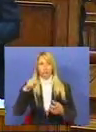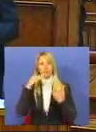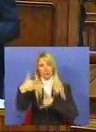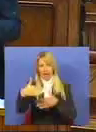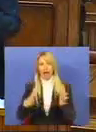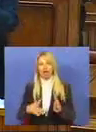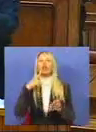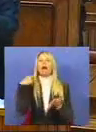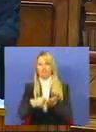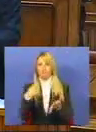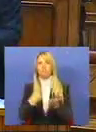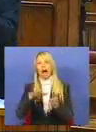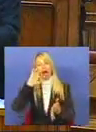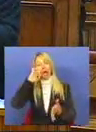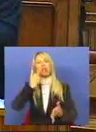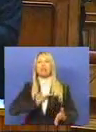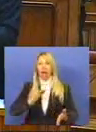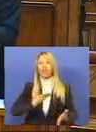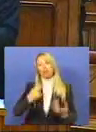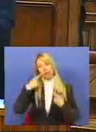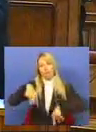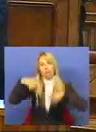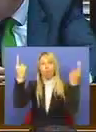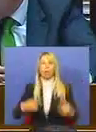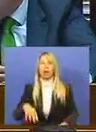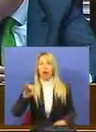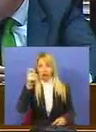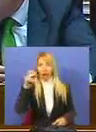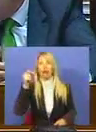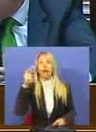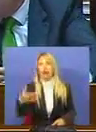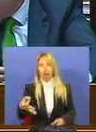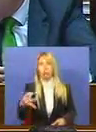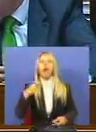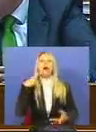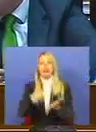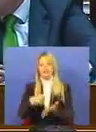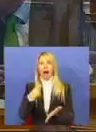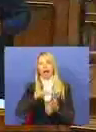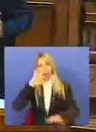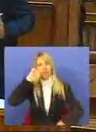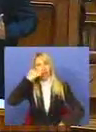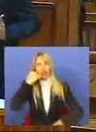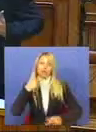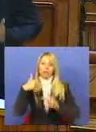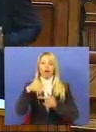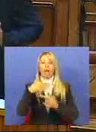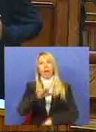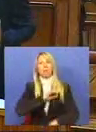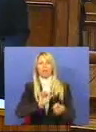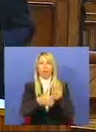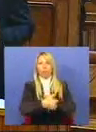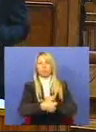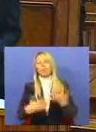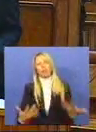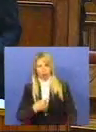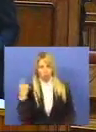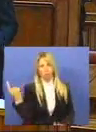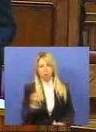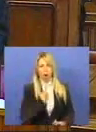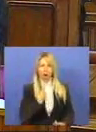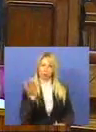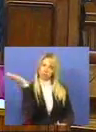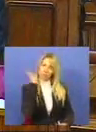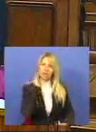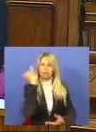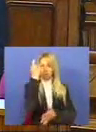pública. A Galp paga o déficit, vai ser privada. E, portanto, vamos pagar com os nossos impostos